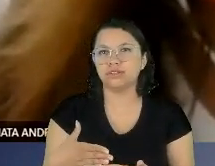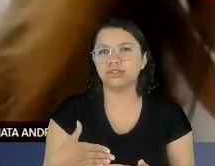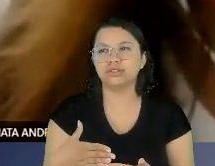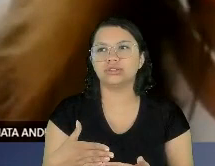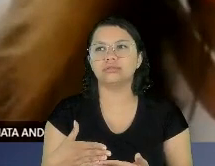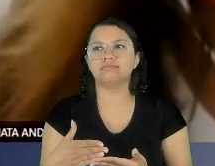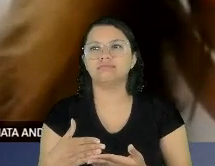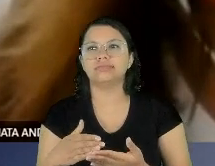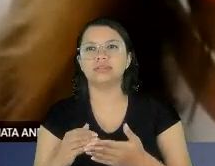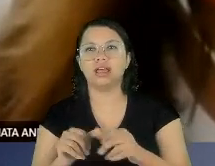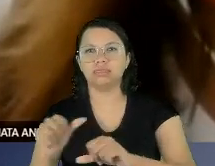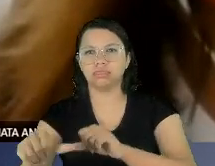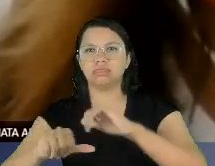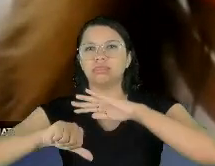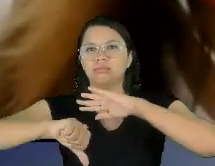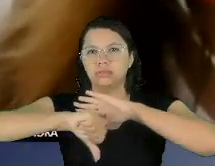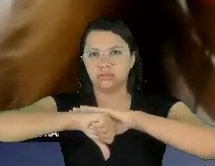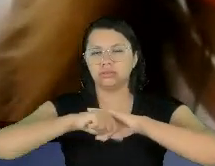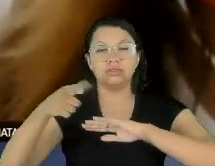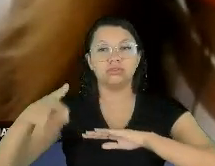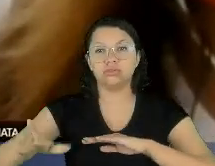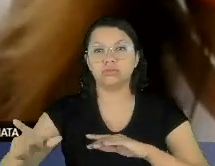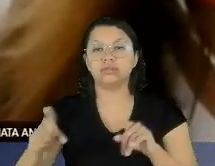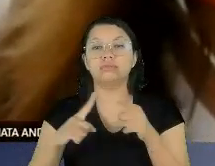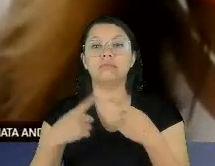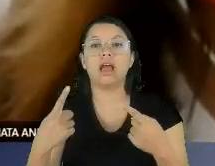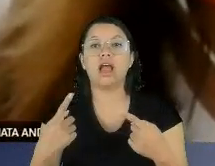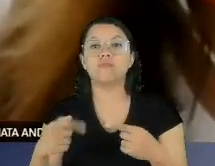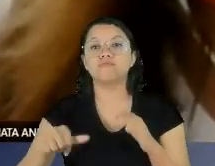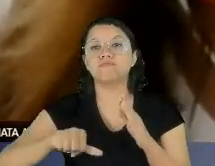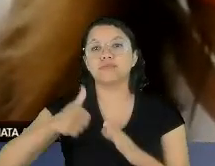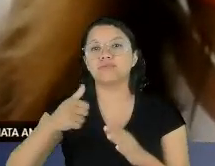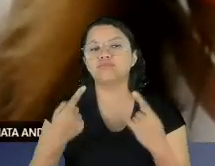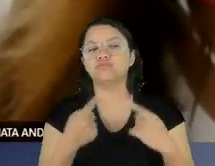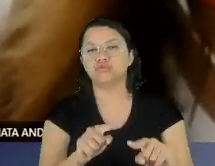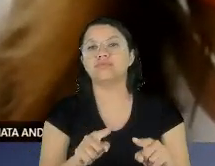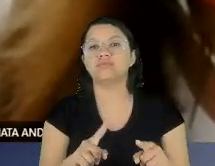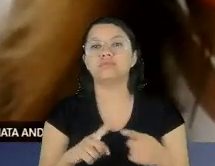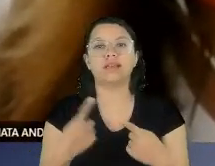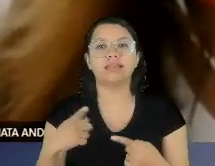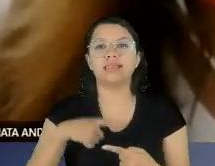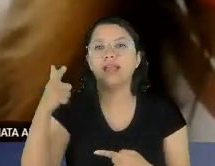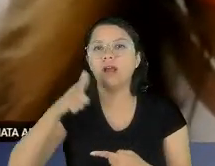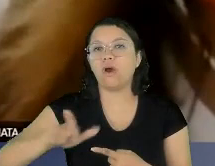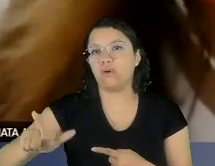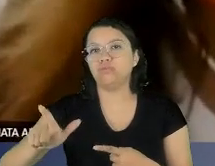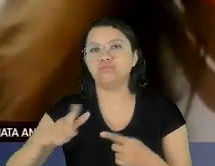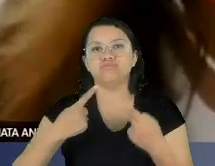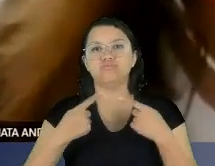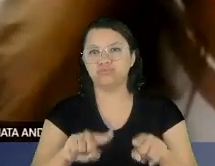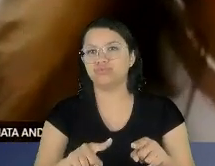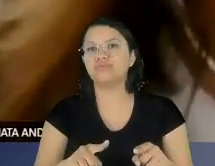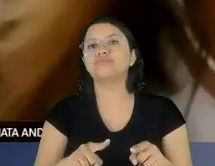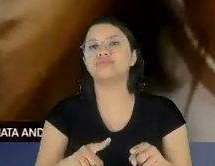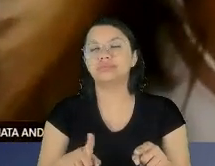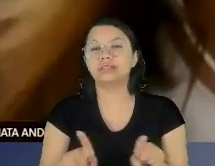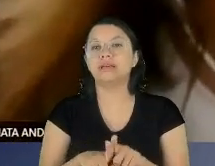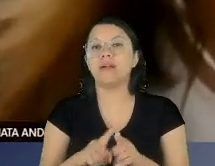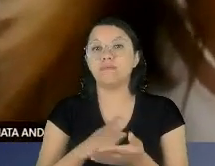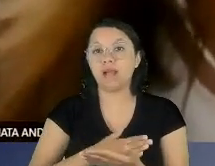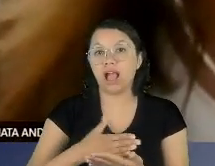de condutas, né, mas acho que esse foi o primeiro desafio, mas a gente ainda tem outros desafios postos a partir